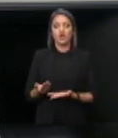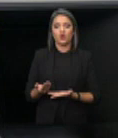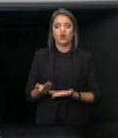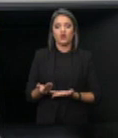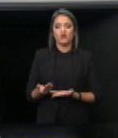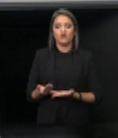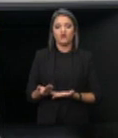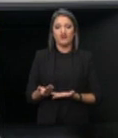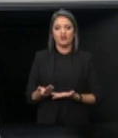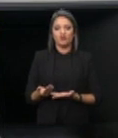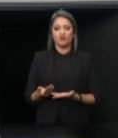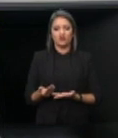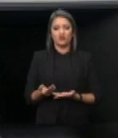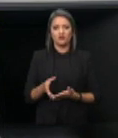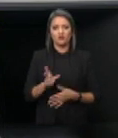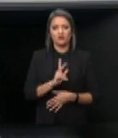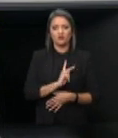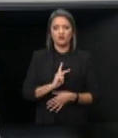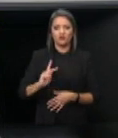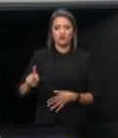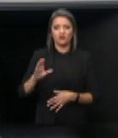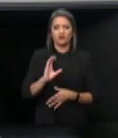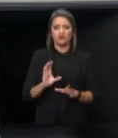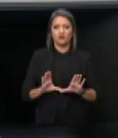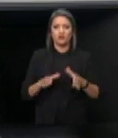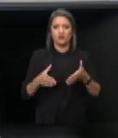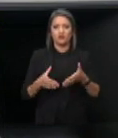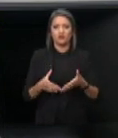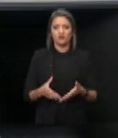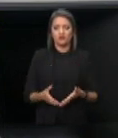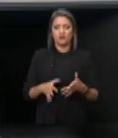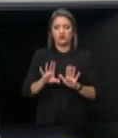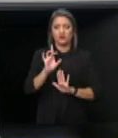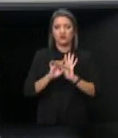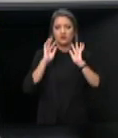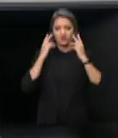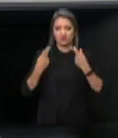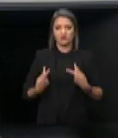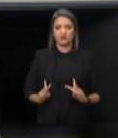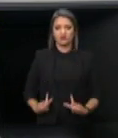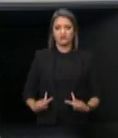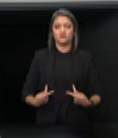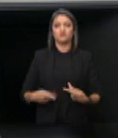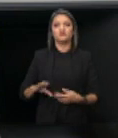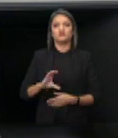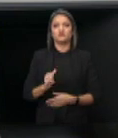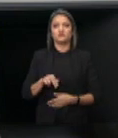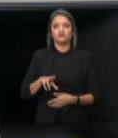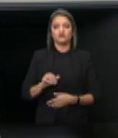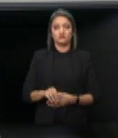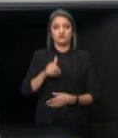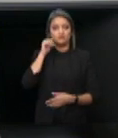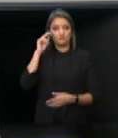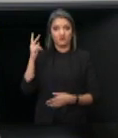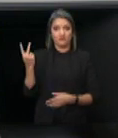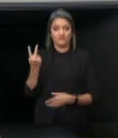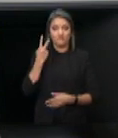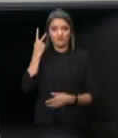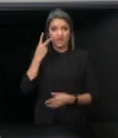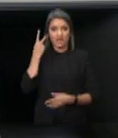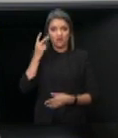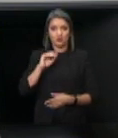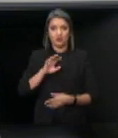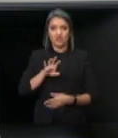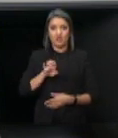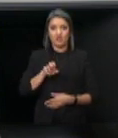extraordinária de defesa dos Direitos Humanos cidadania da Câmara Municipal de São Paulo vereadora Érica é